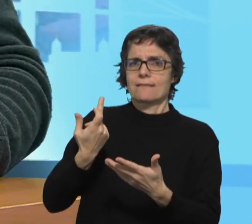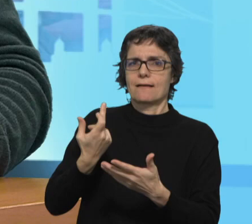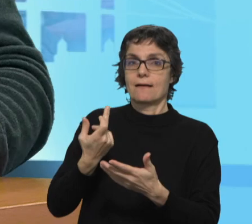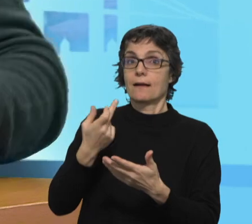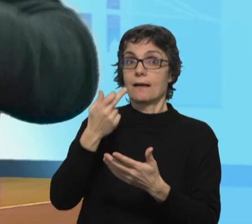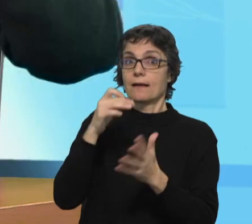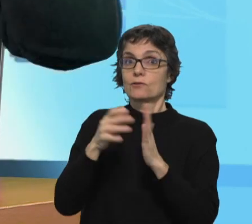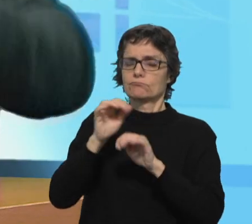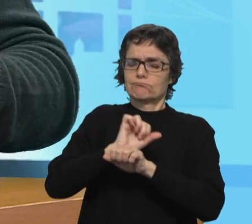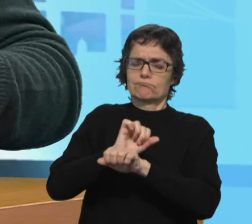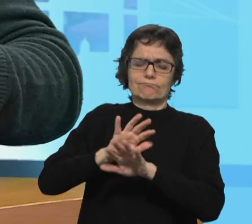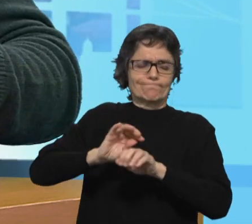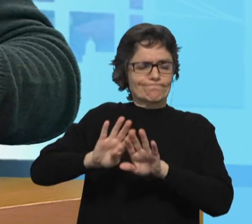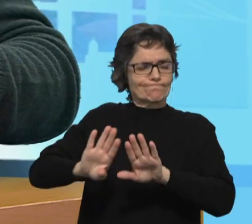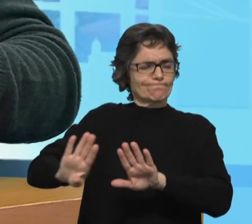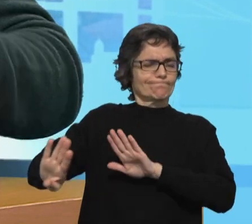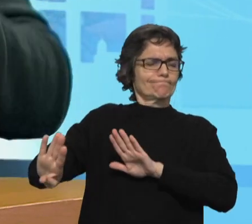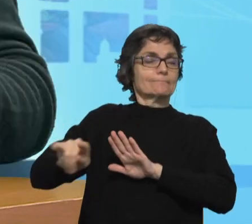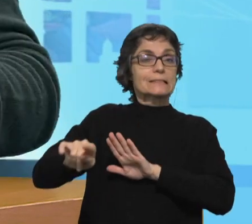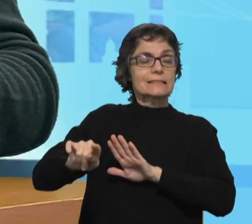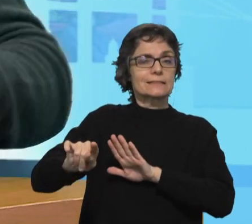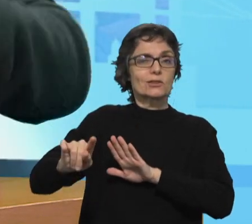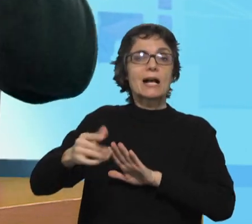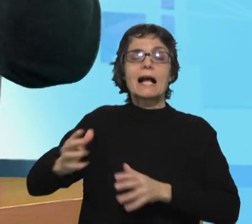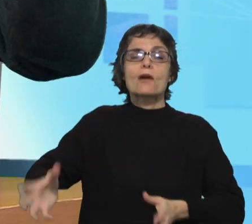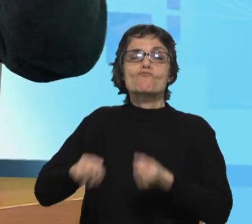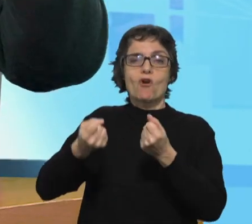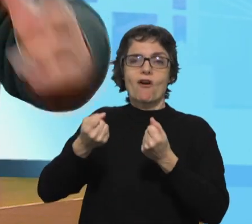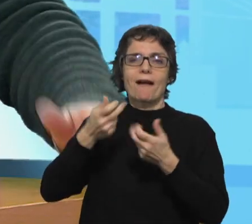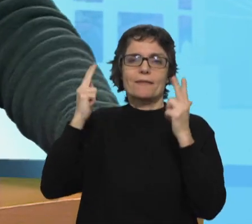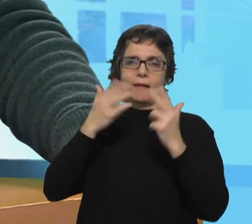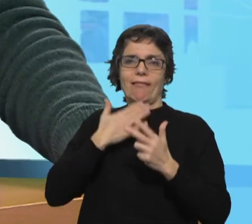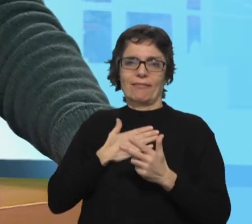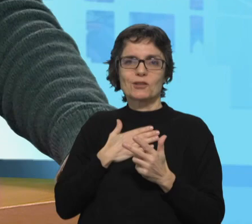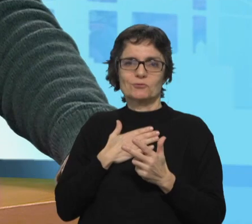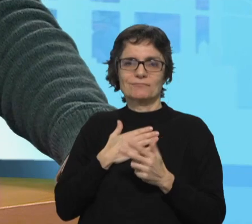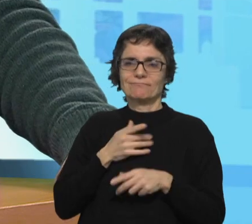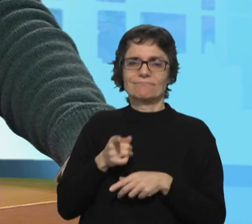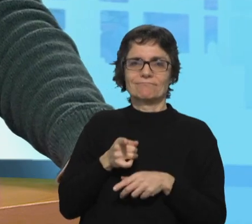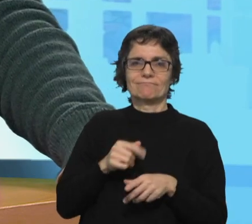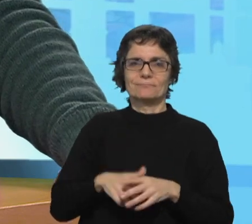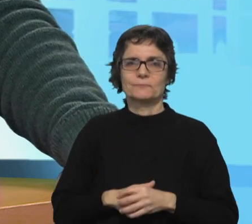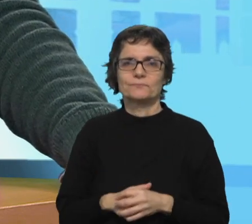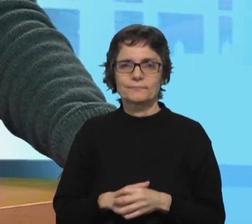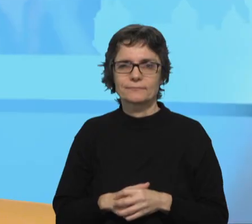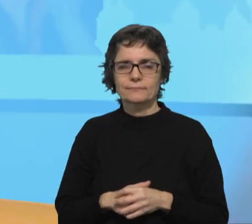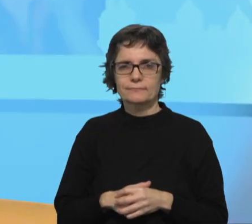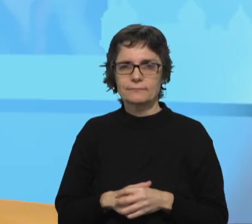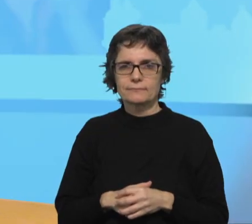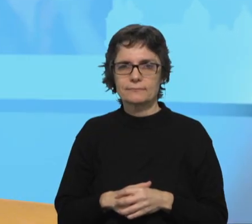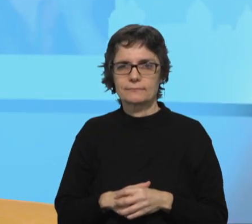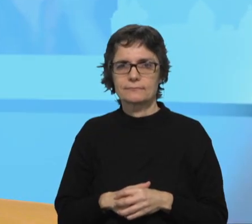livres. Então, o vencer as tentações no deserto é conquistar a liberdade. Mas isso é um bocadinho